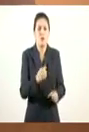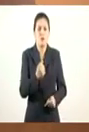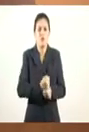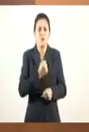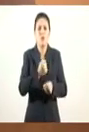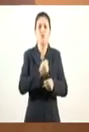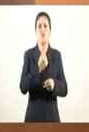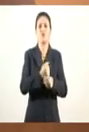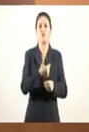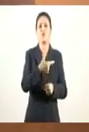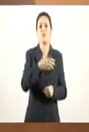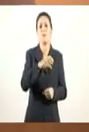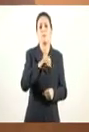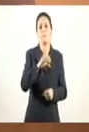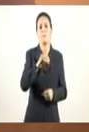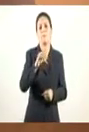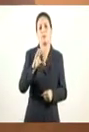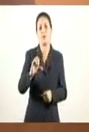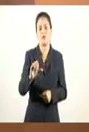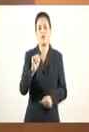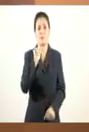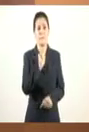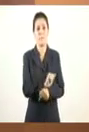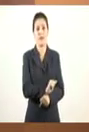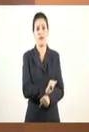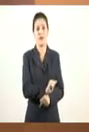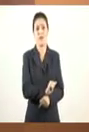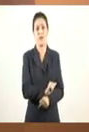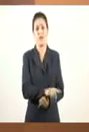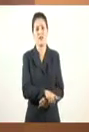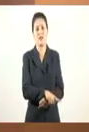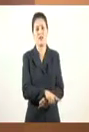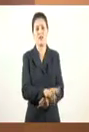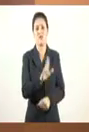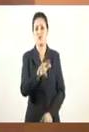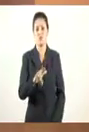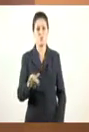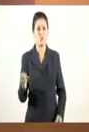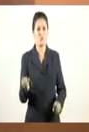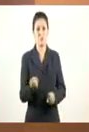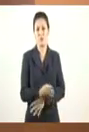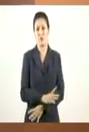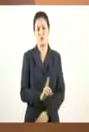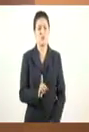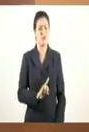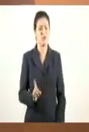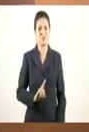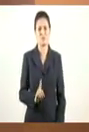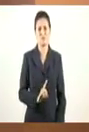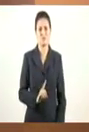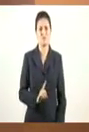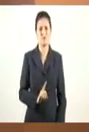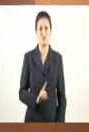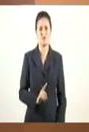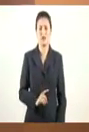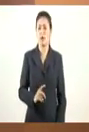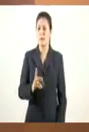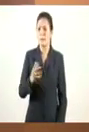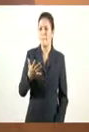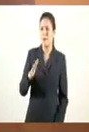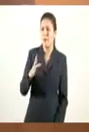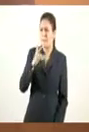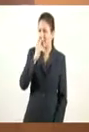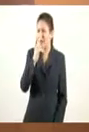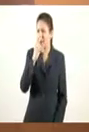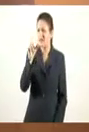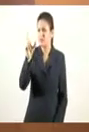ficou parado. Estava o esqueleto. Mais ou menos parecido, deputado Fernando Furtado, com o que a gente viu em